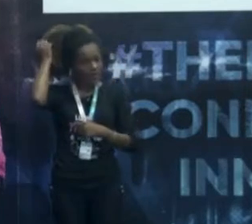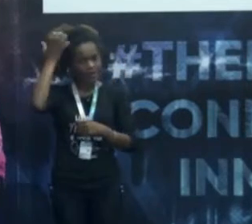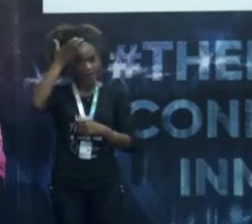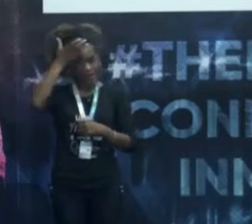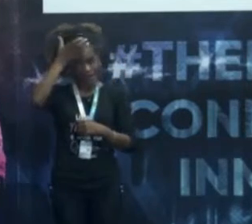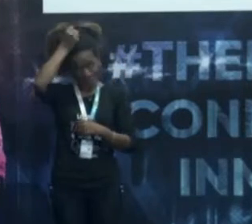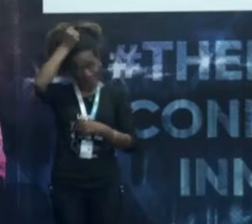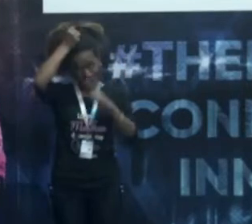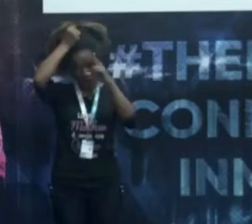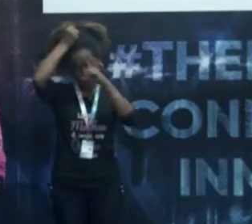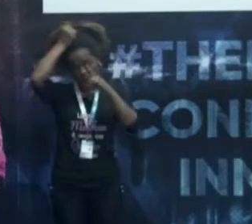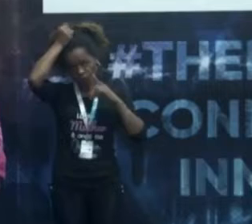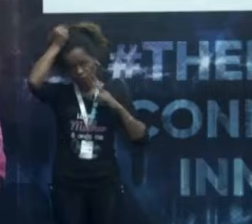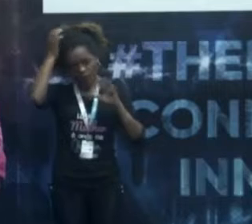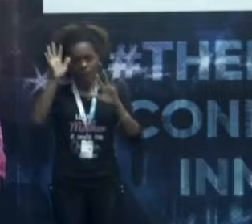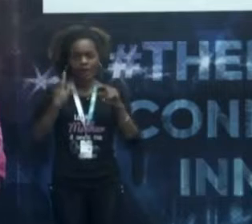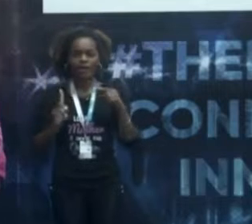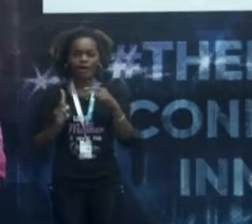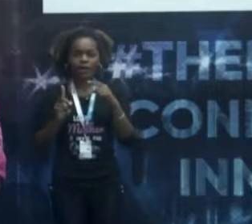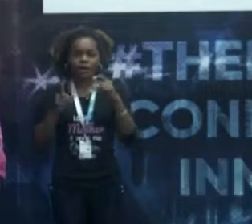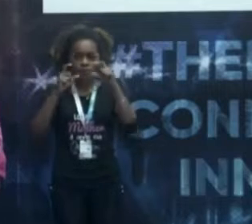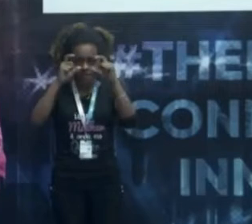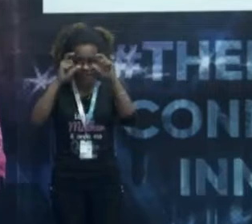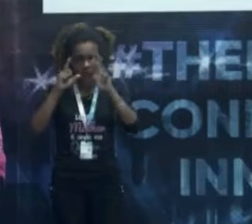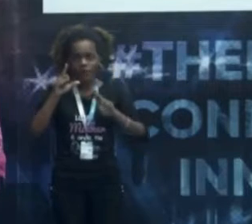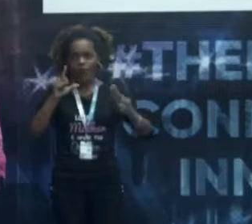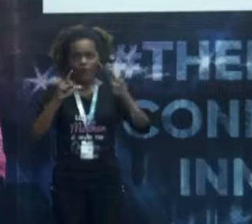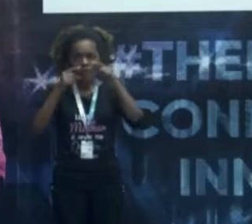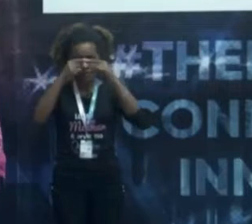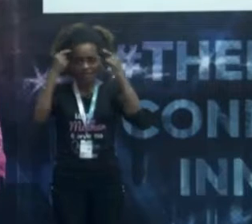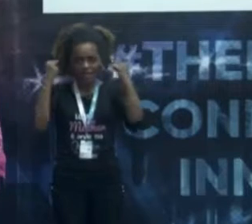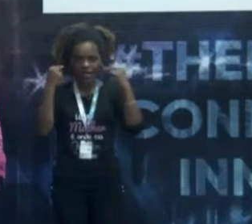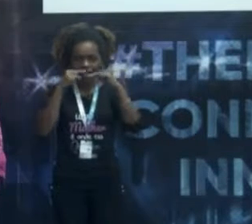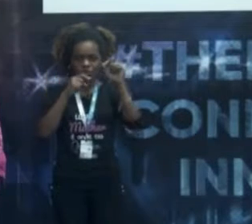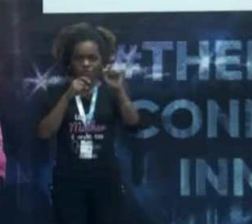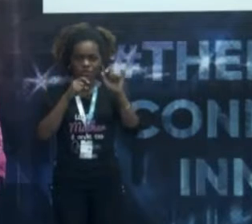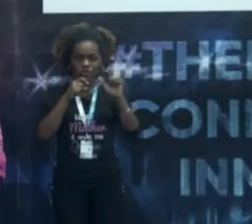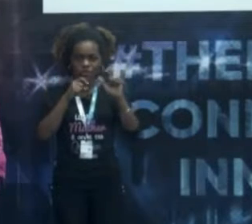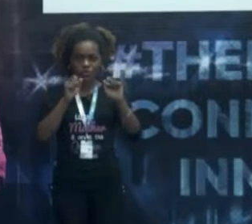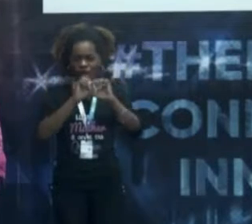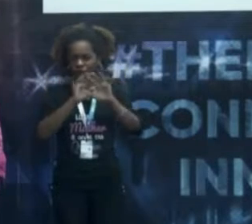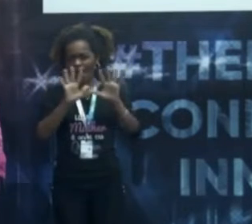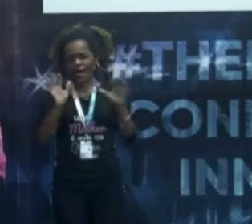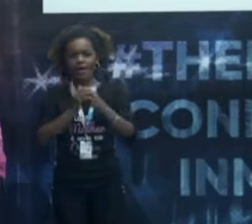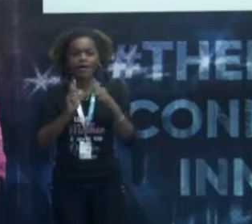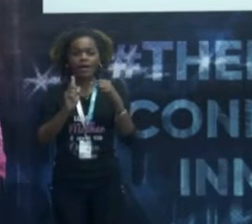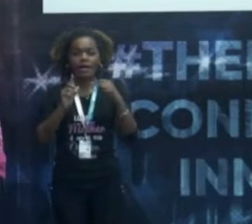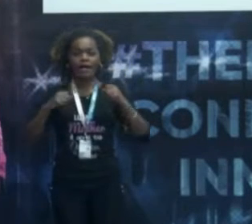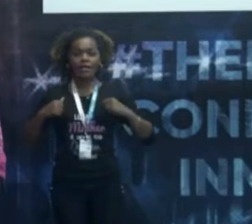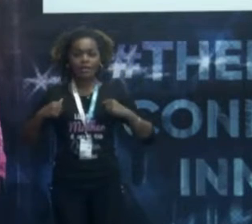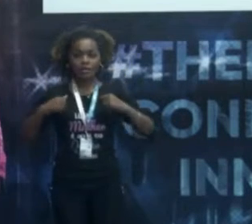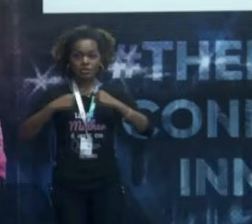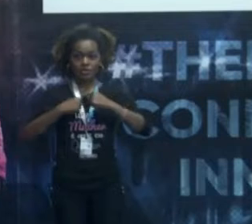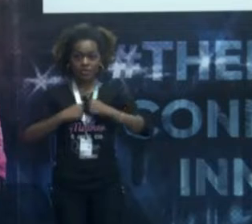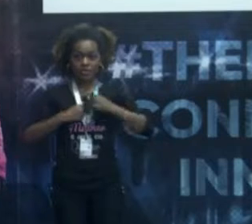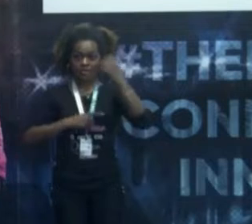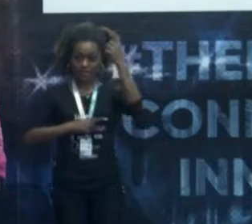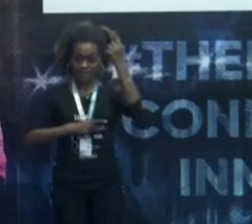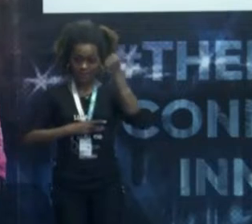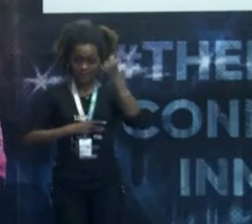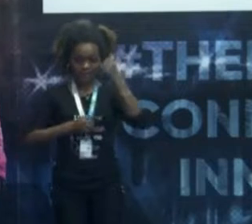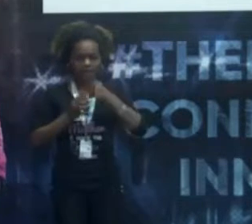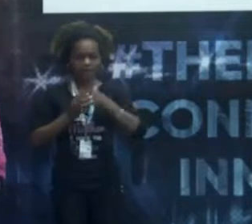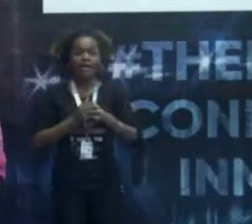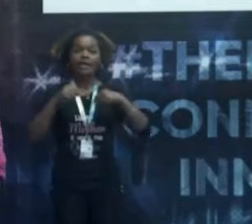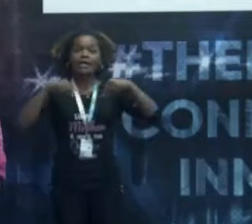cavalo, tenho óculos, meu óculos tem armação azul clarinha, e eu tô com uma jaqueta branca e um lencinho, que eu estou em